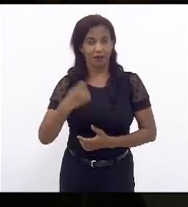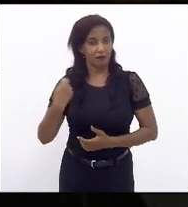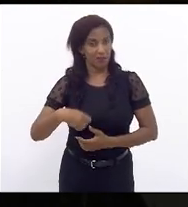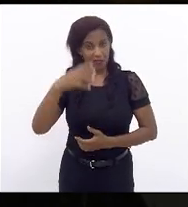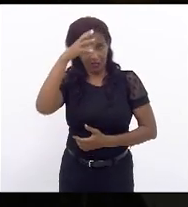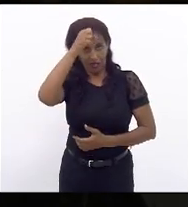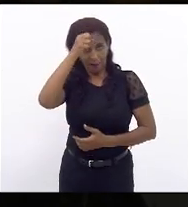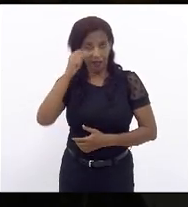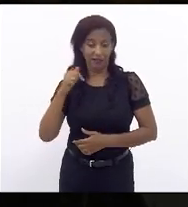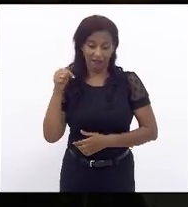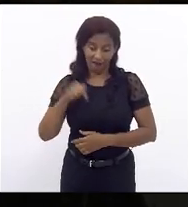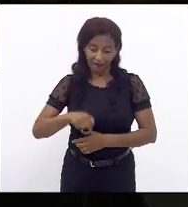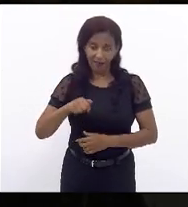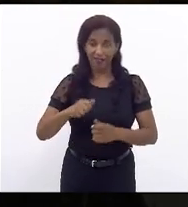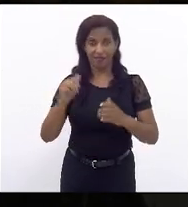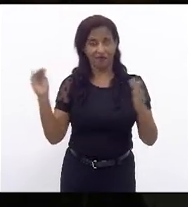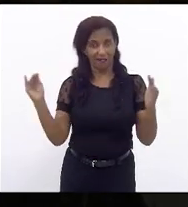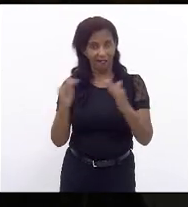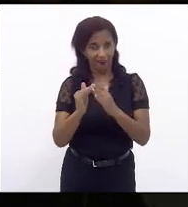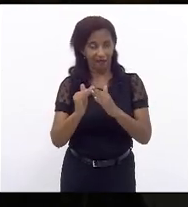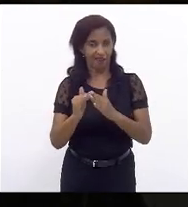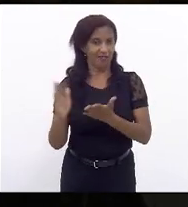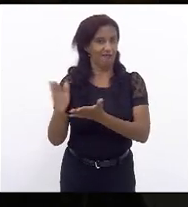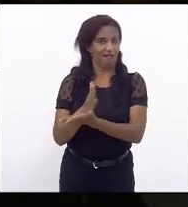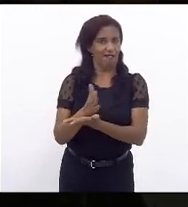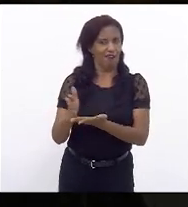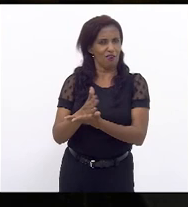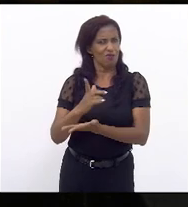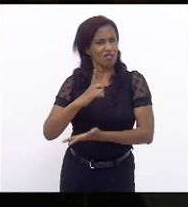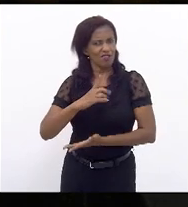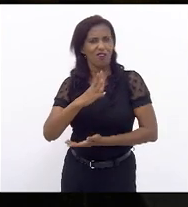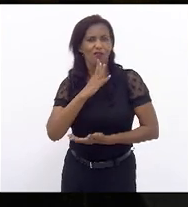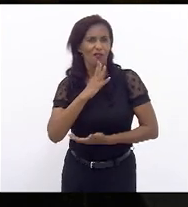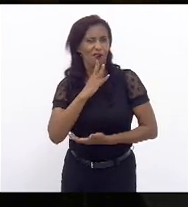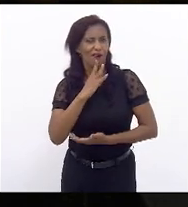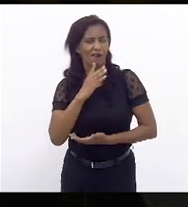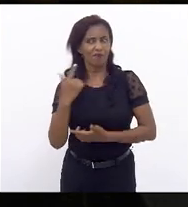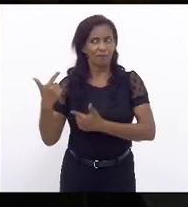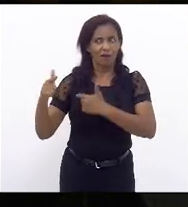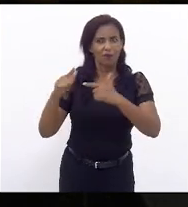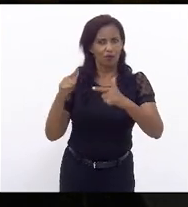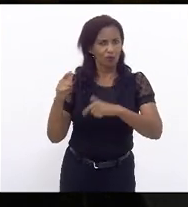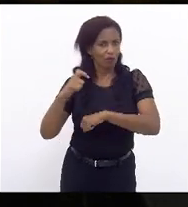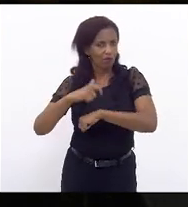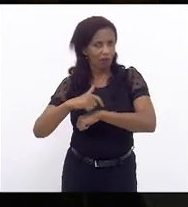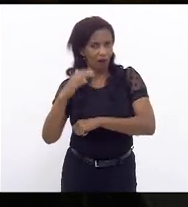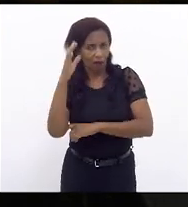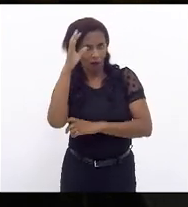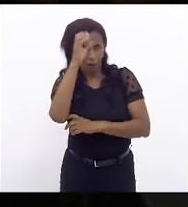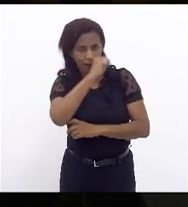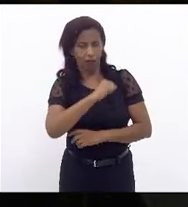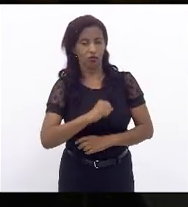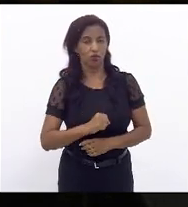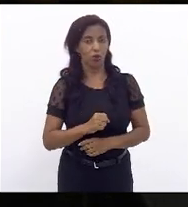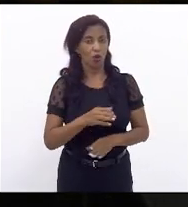no cargo, muito dos temas. Alguns ele já tem profundo conhecimento. Conselheiro,